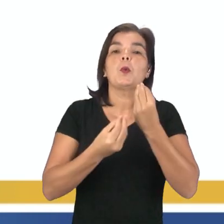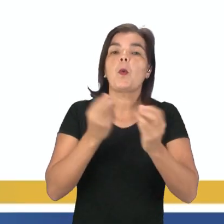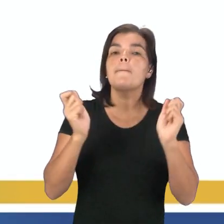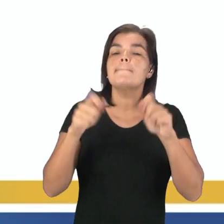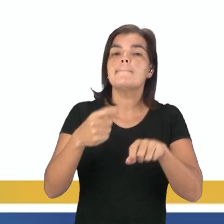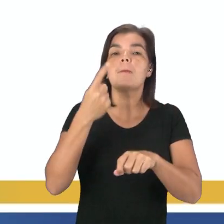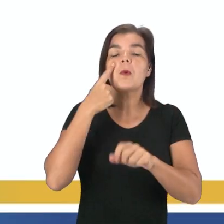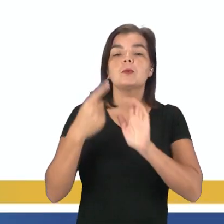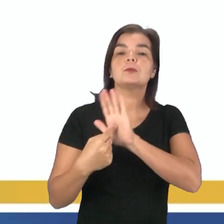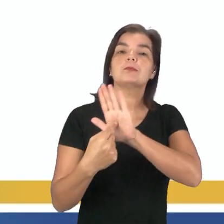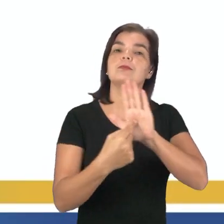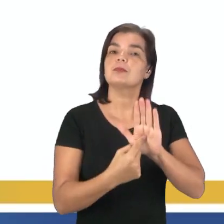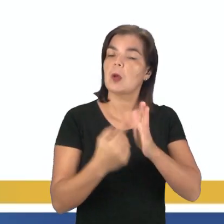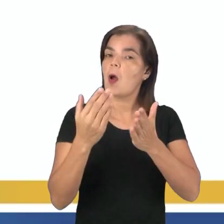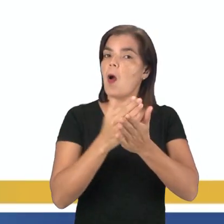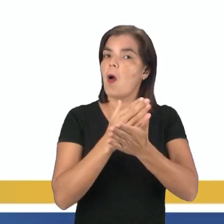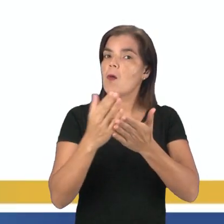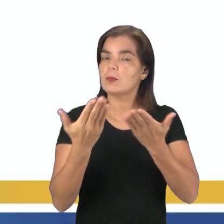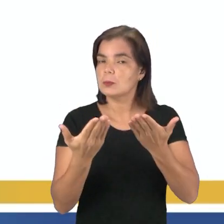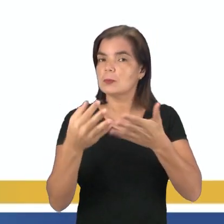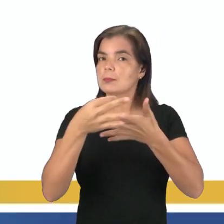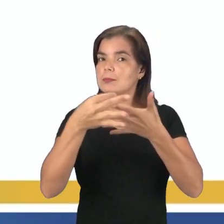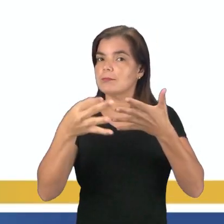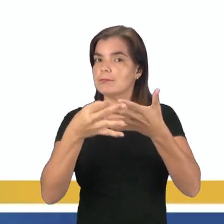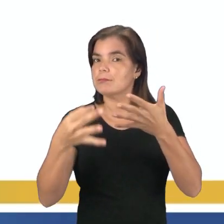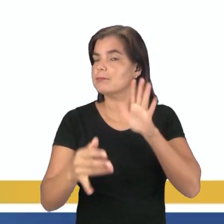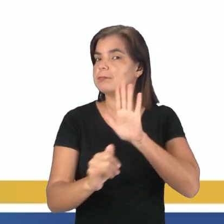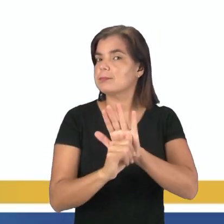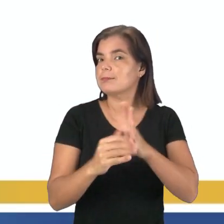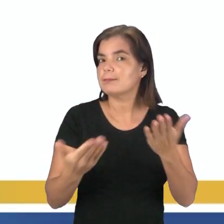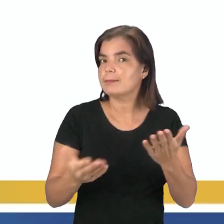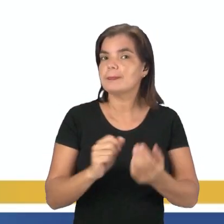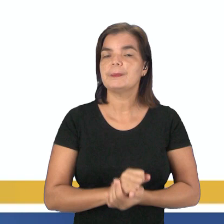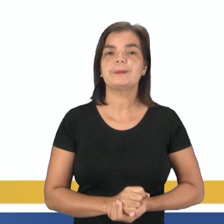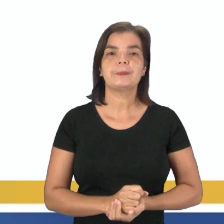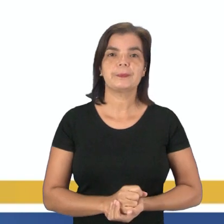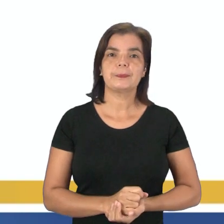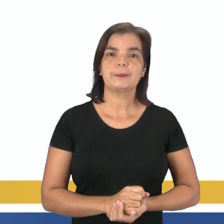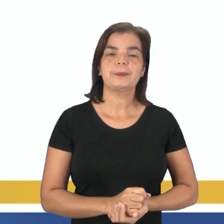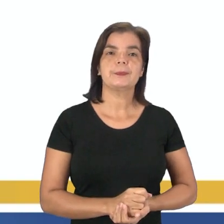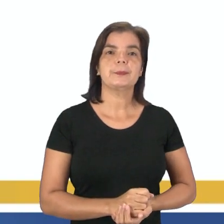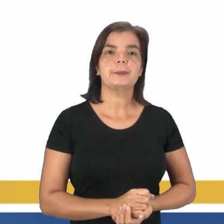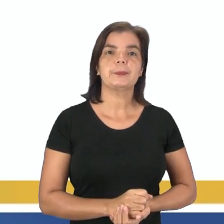gente pode identificar alguns elementos identitários? E aí?